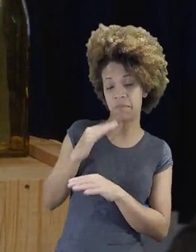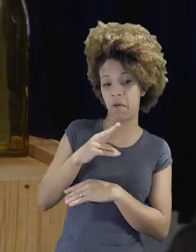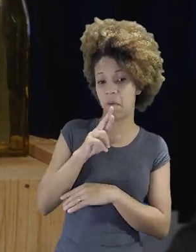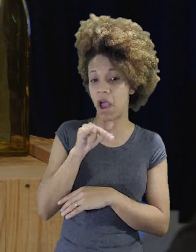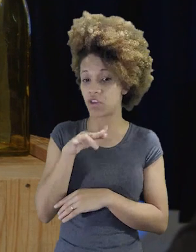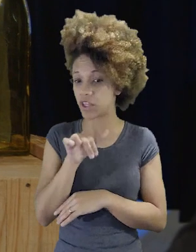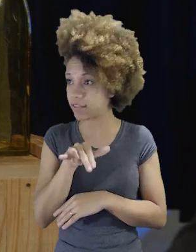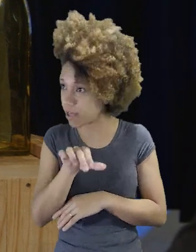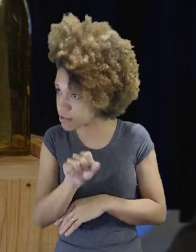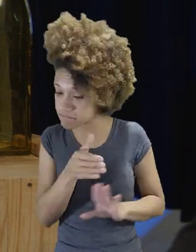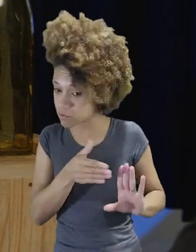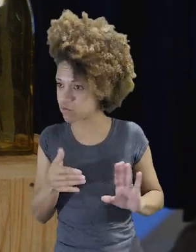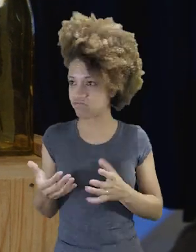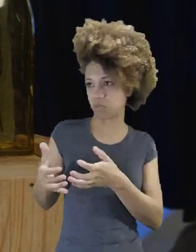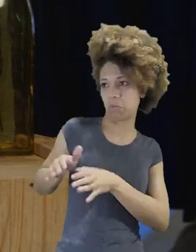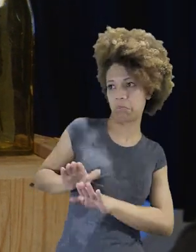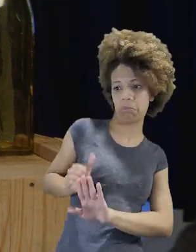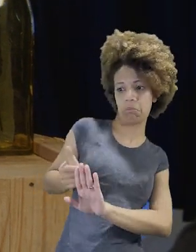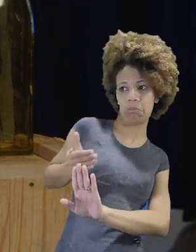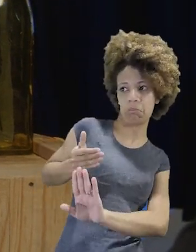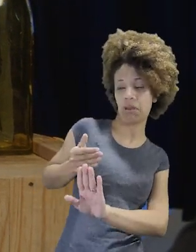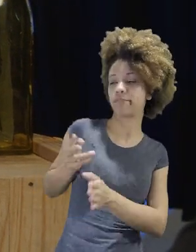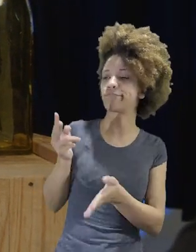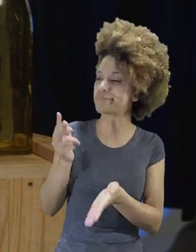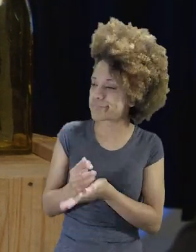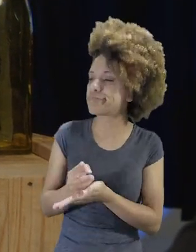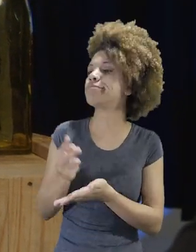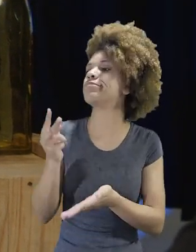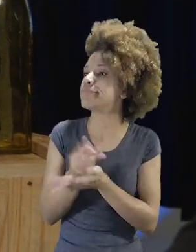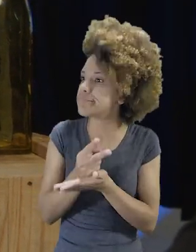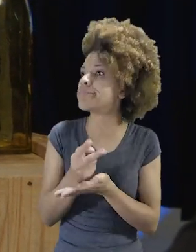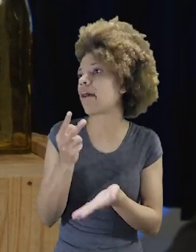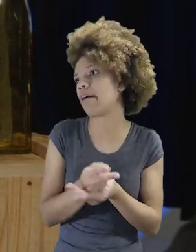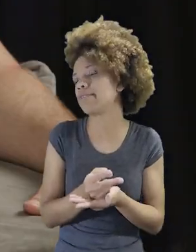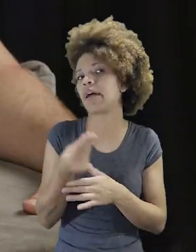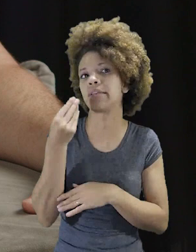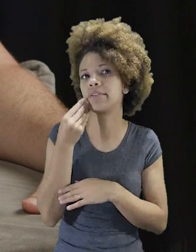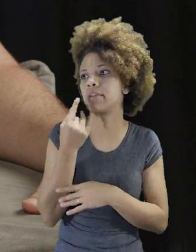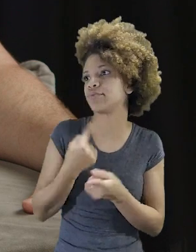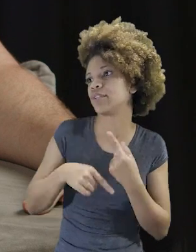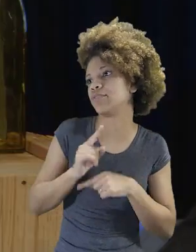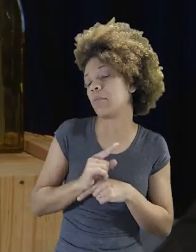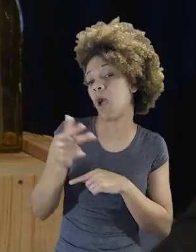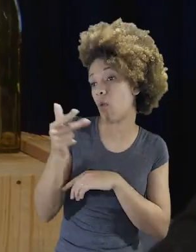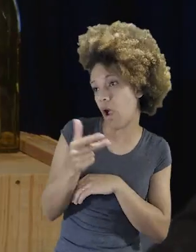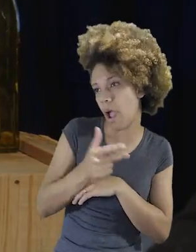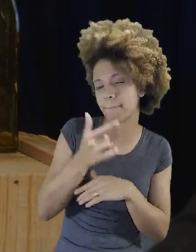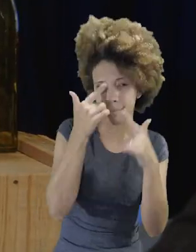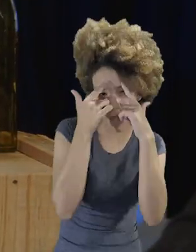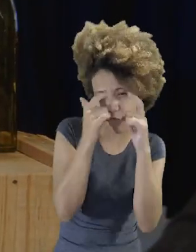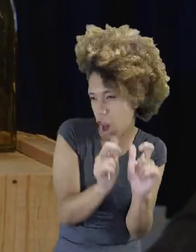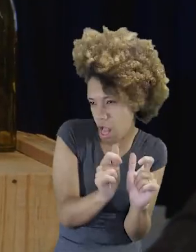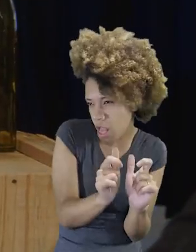sempre tentando transformar o rap vilão da história Obrigado de bandido sim você